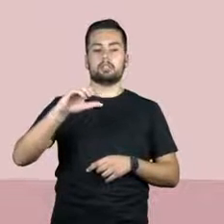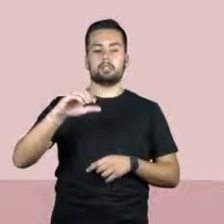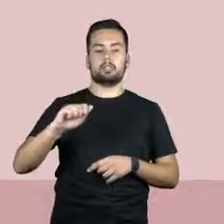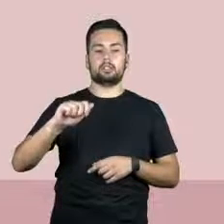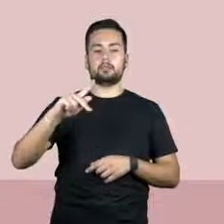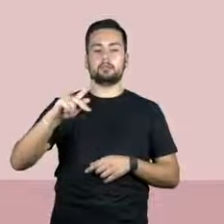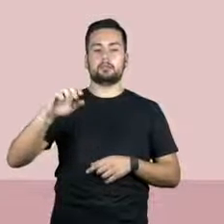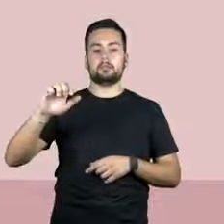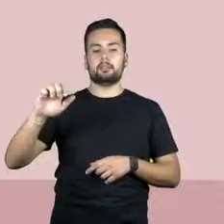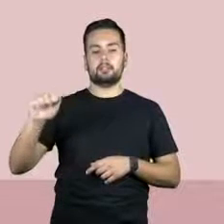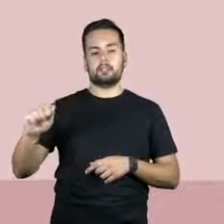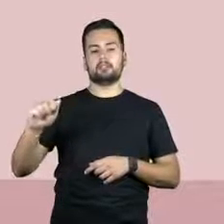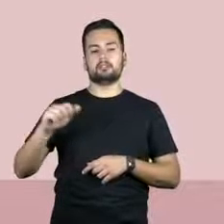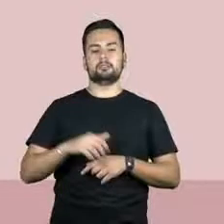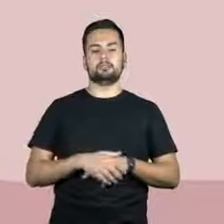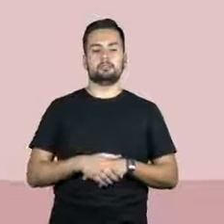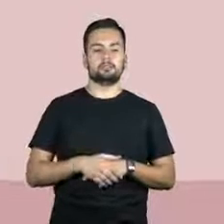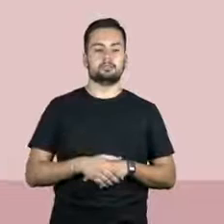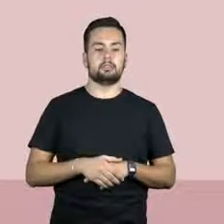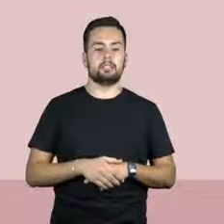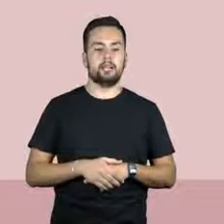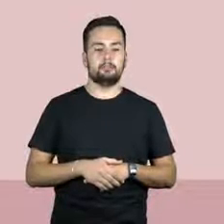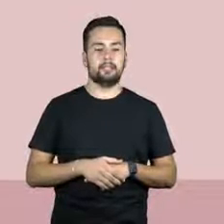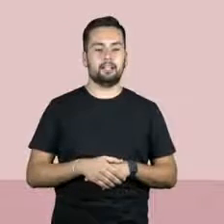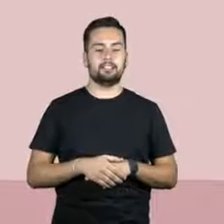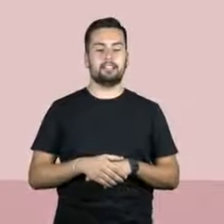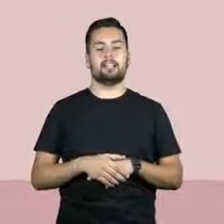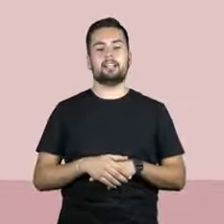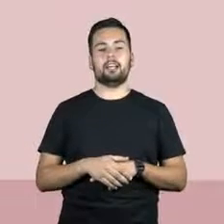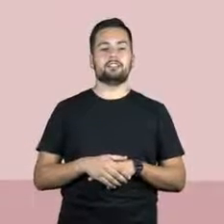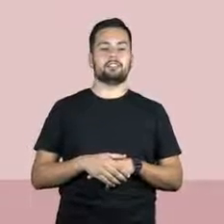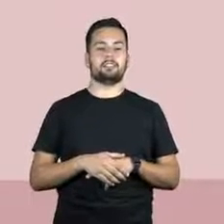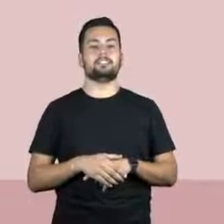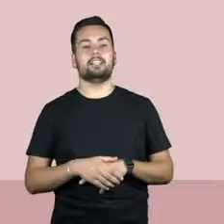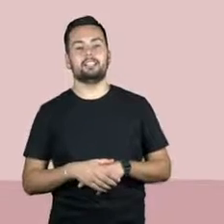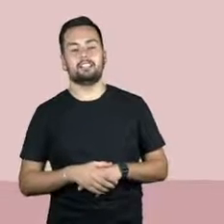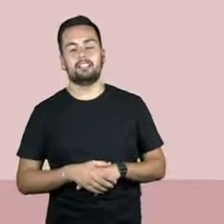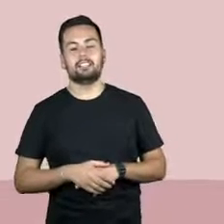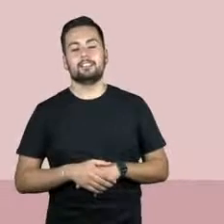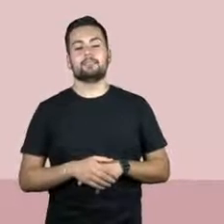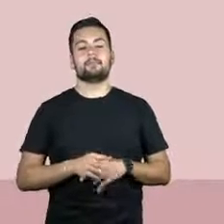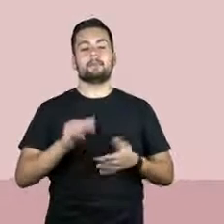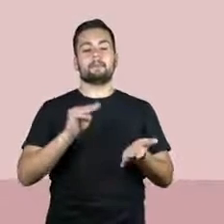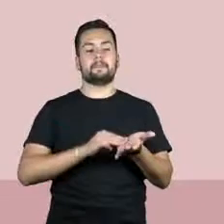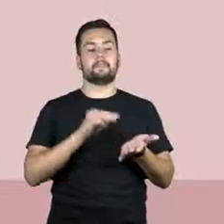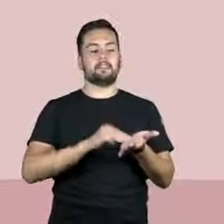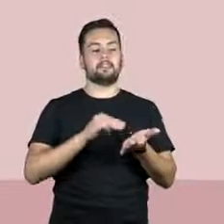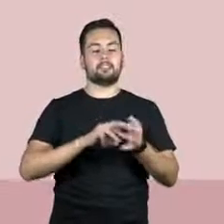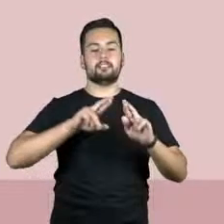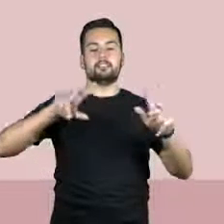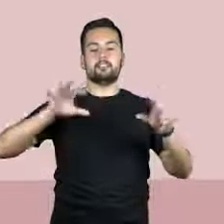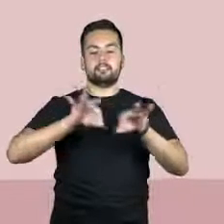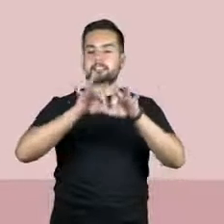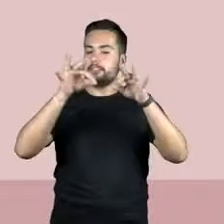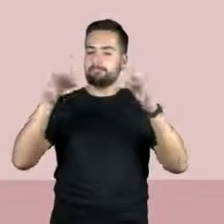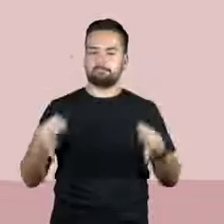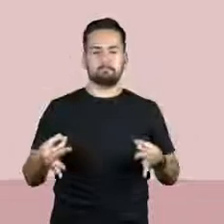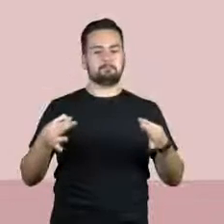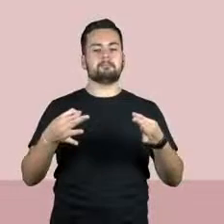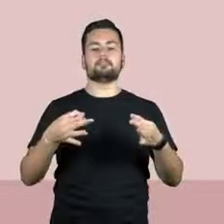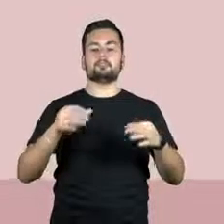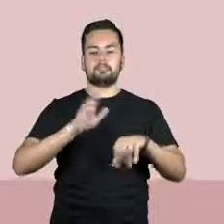funciona, então, a aplicação de fato do método? Tá? Vou mostrar o método de Felenius. Ele é um método bem simples de ser aplicado, na verdade,